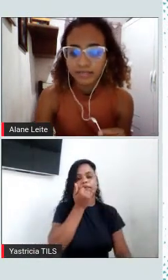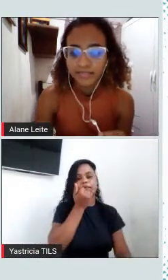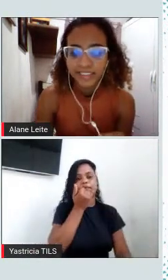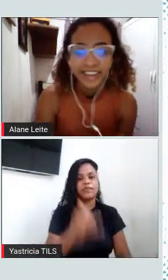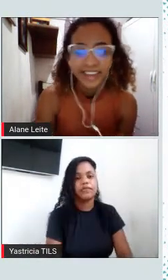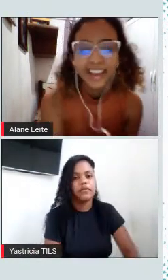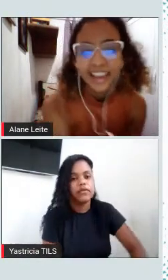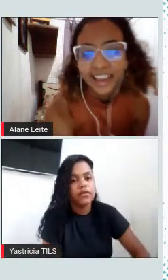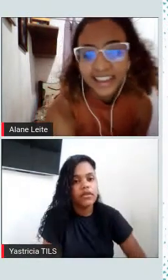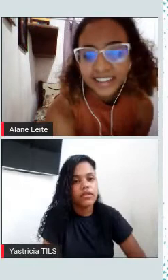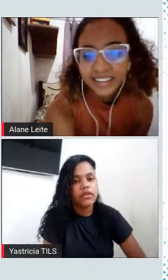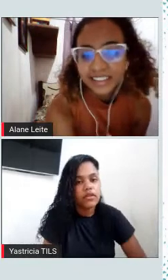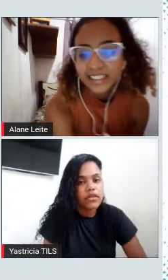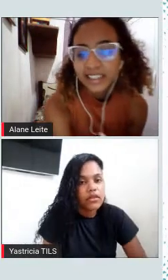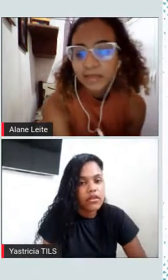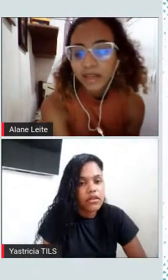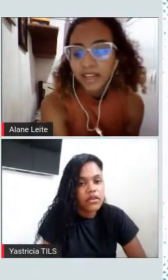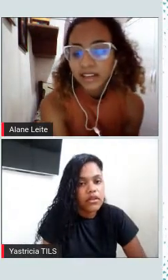aqui.